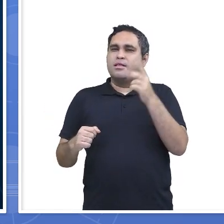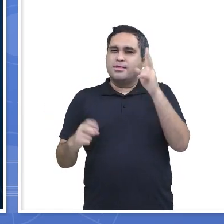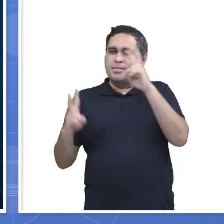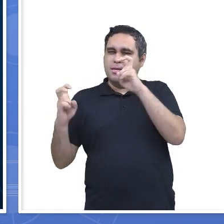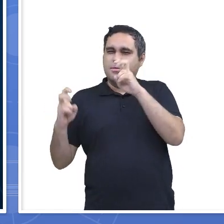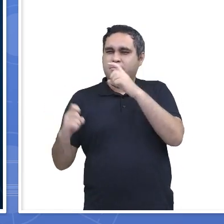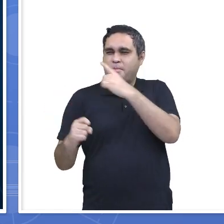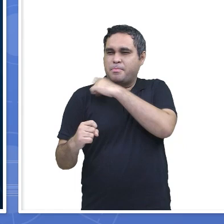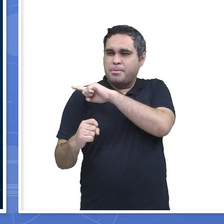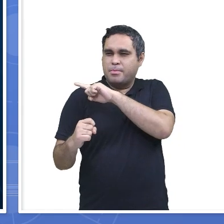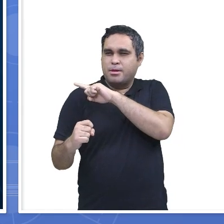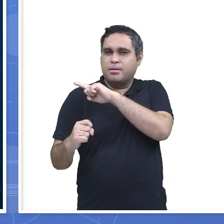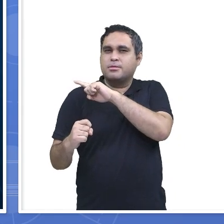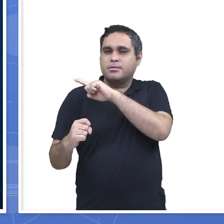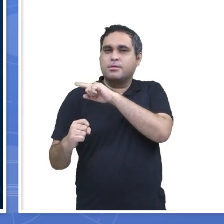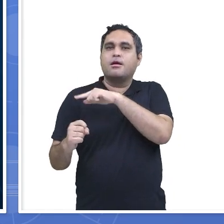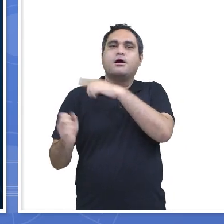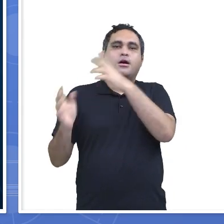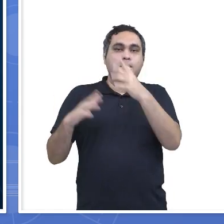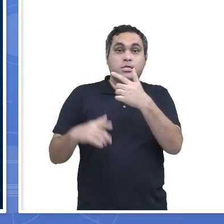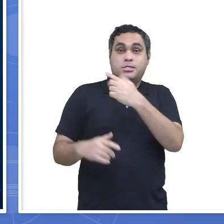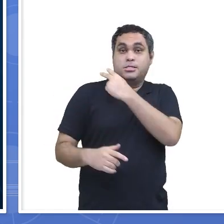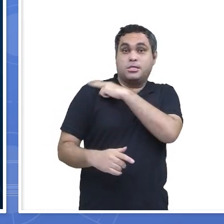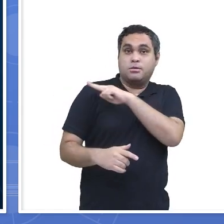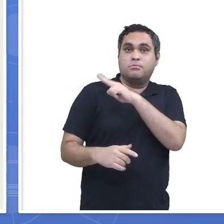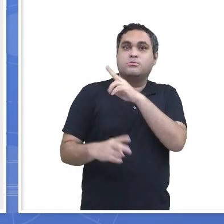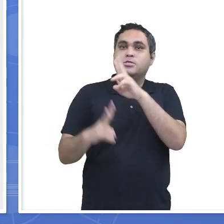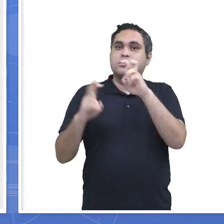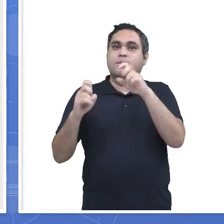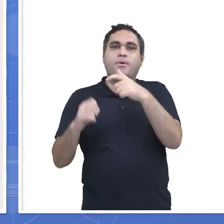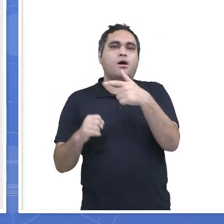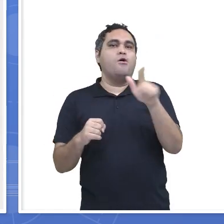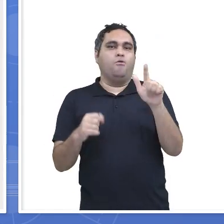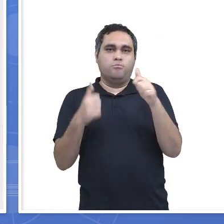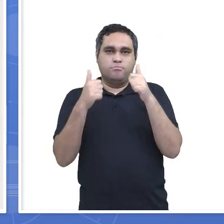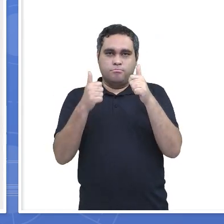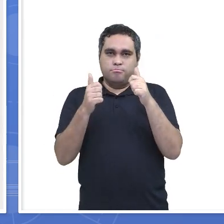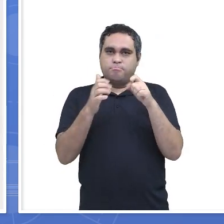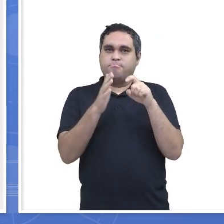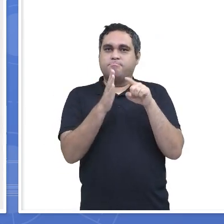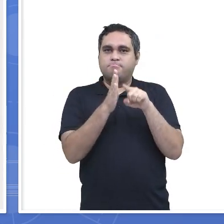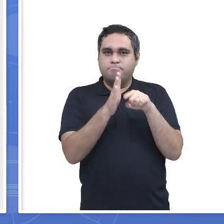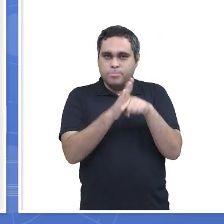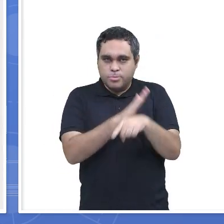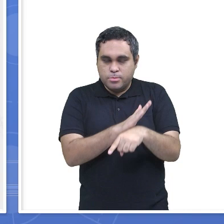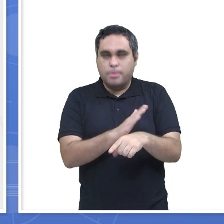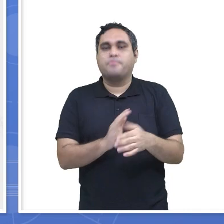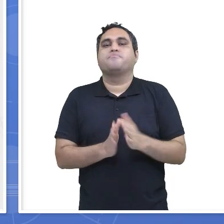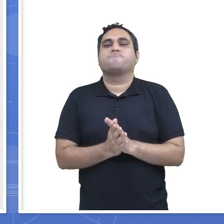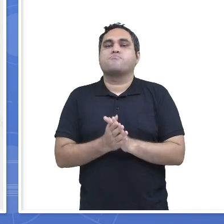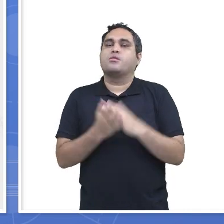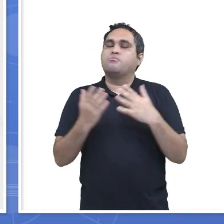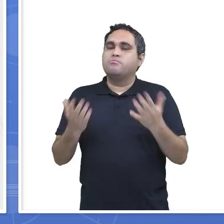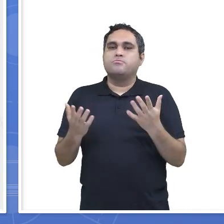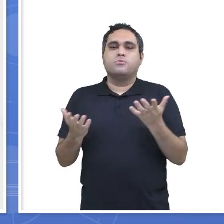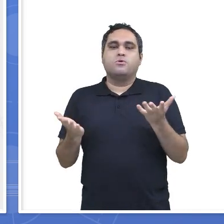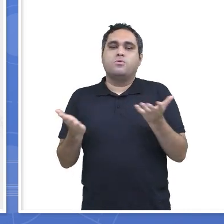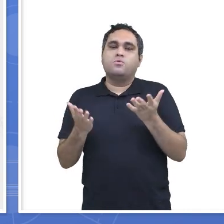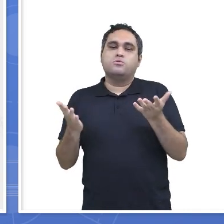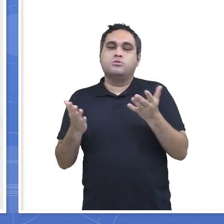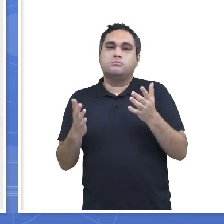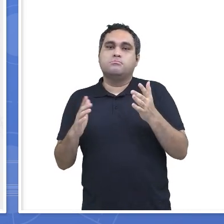aprofundar outros temas importantes da sociologia. Vamos lá então? Na aula de hoje nós vamos trabalhar os